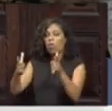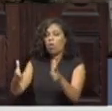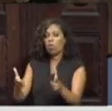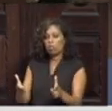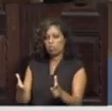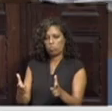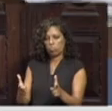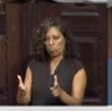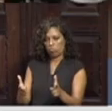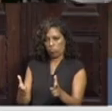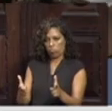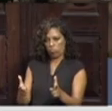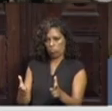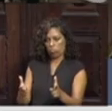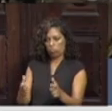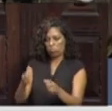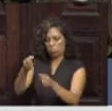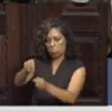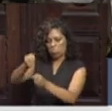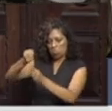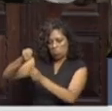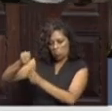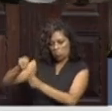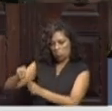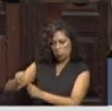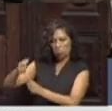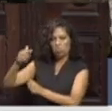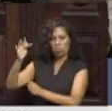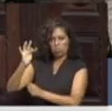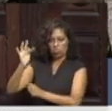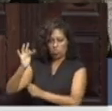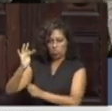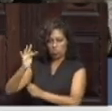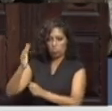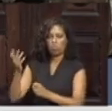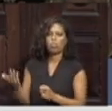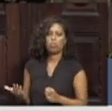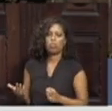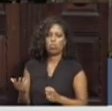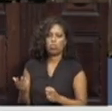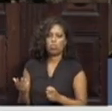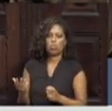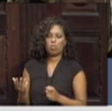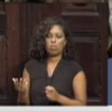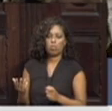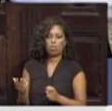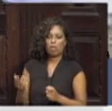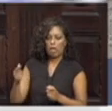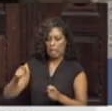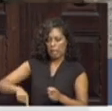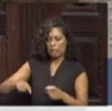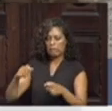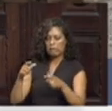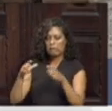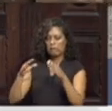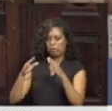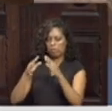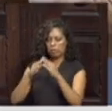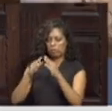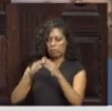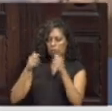com o enunciado da Procuradoria. Estou dando entrada com a deputada Marta Rocha, com um decreto